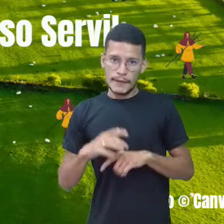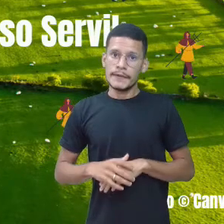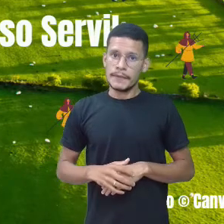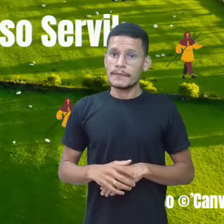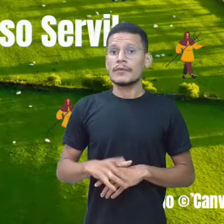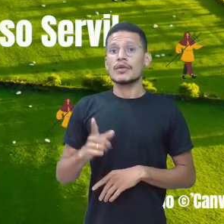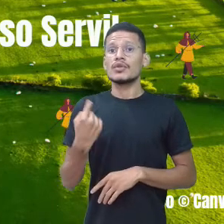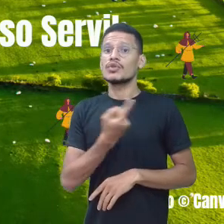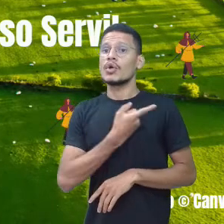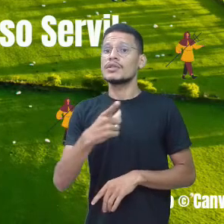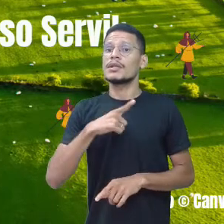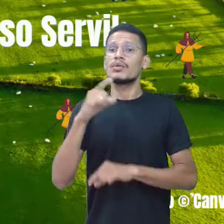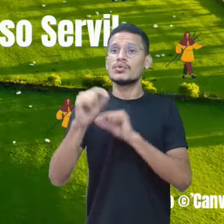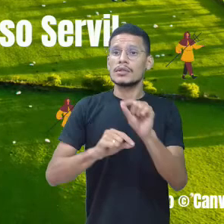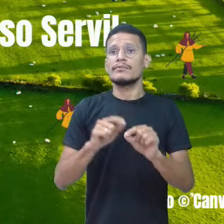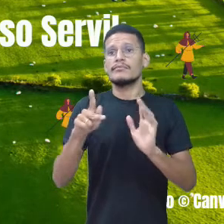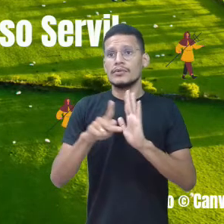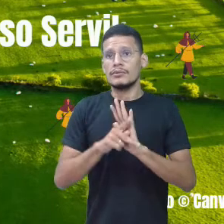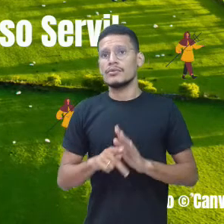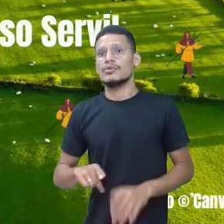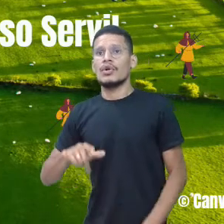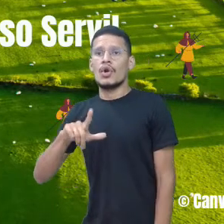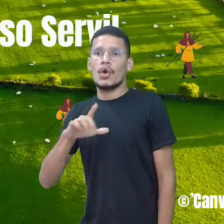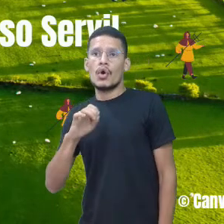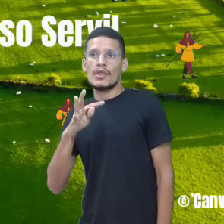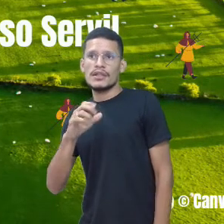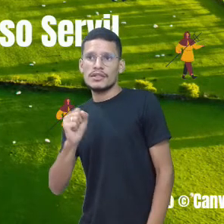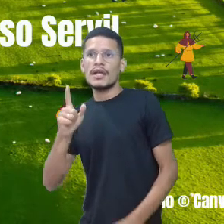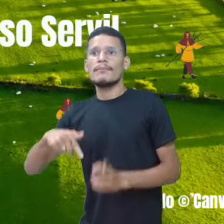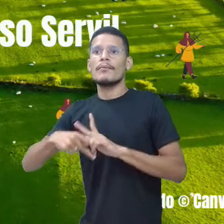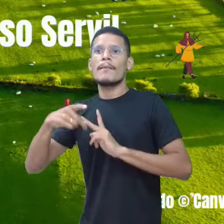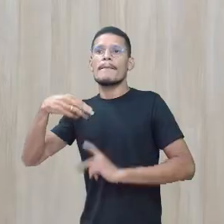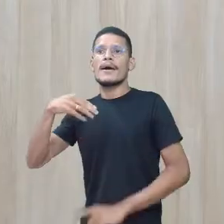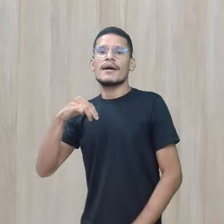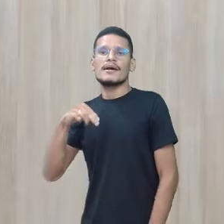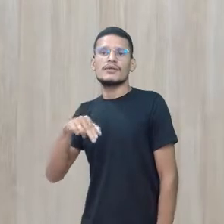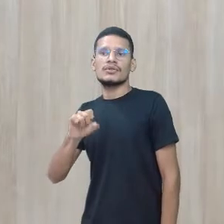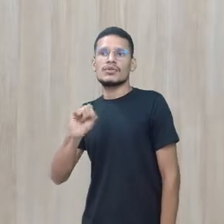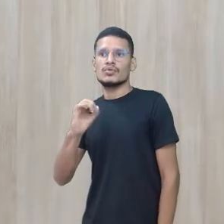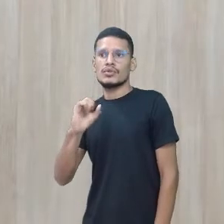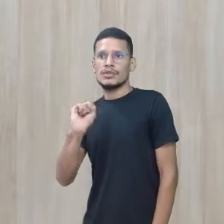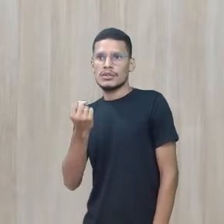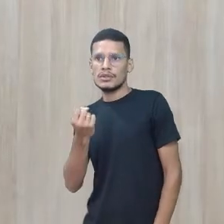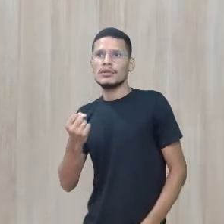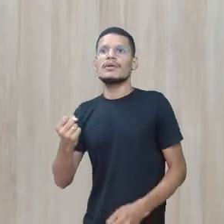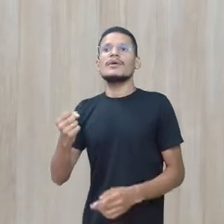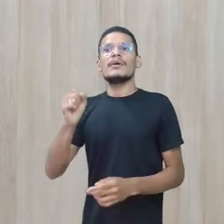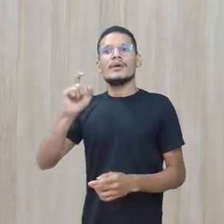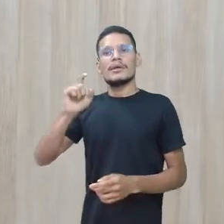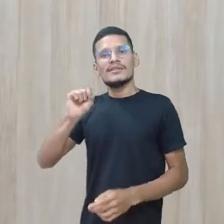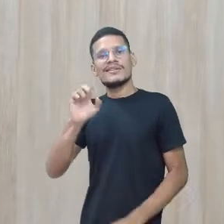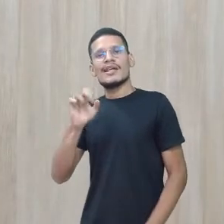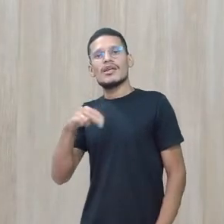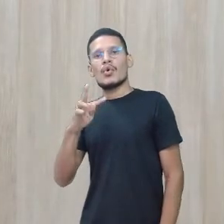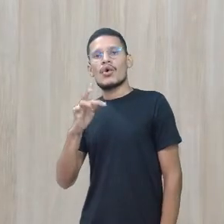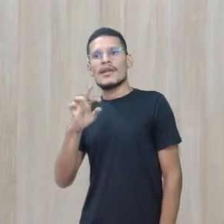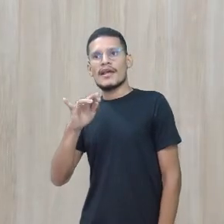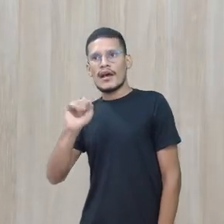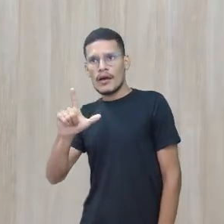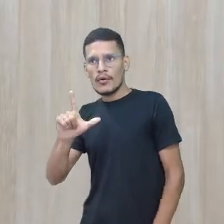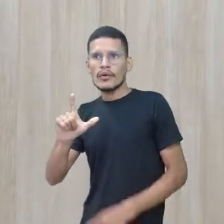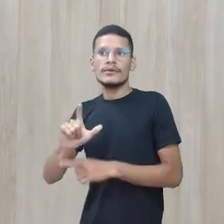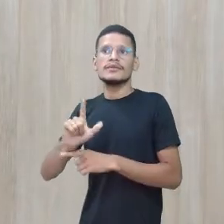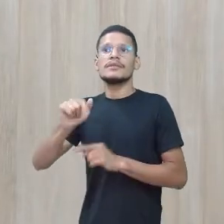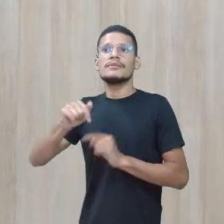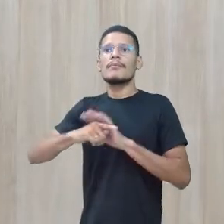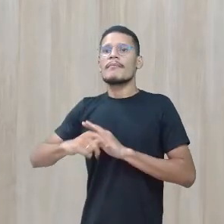a gente teria, né, o feudo dividido em lotes, né, que eram os mansos. Aí a gente tinha o manso senhorial, geralmente